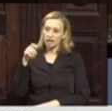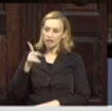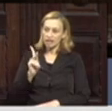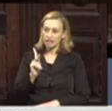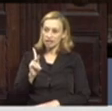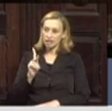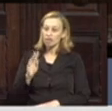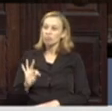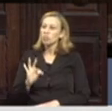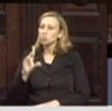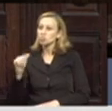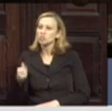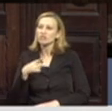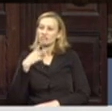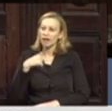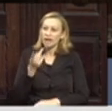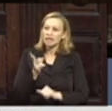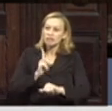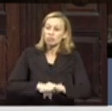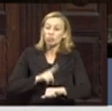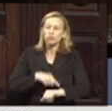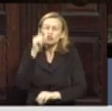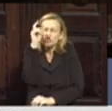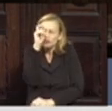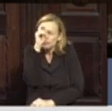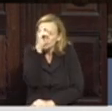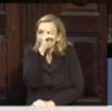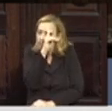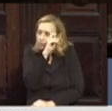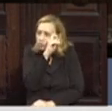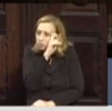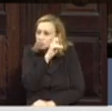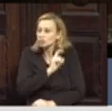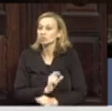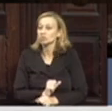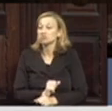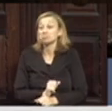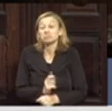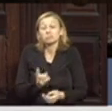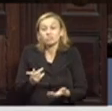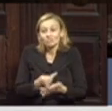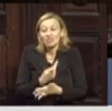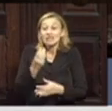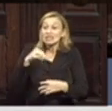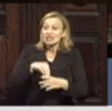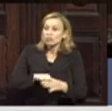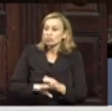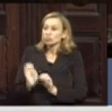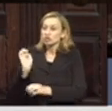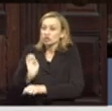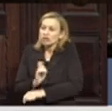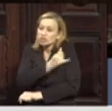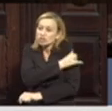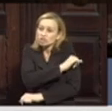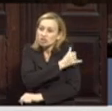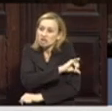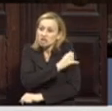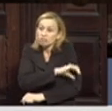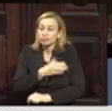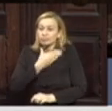Boa tarde a todas e todos. Eu quero cumprimentar todos aqueles que me antecederam nessa